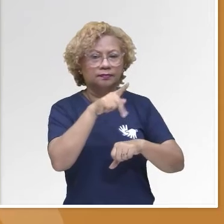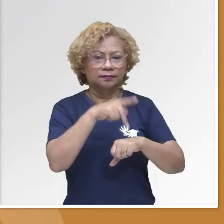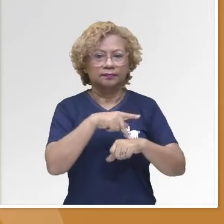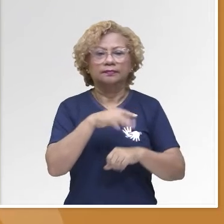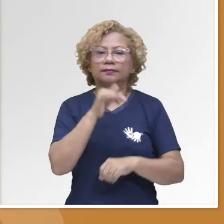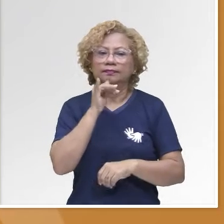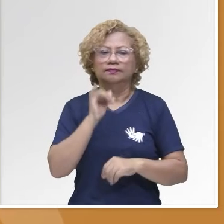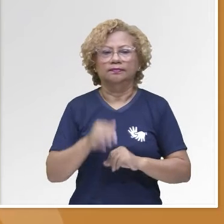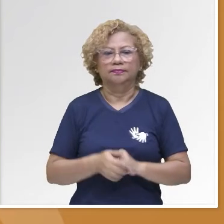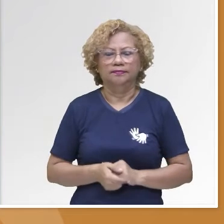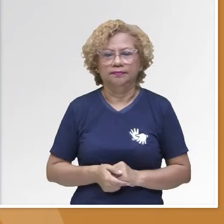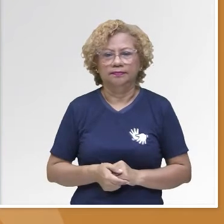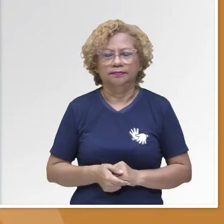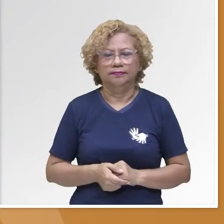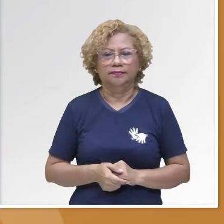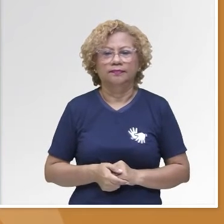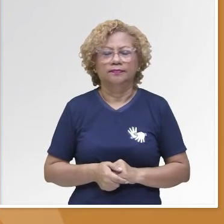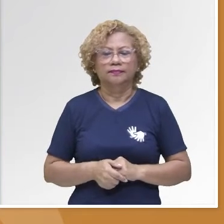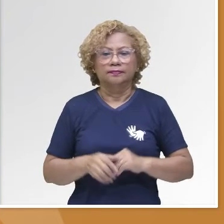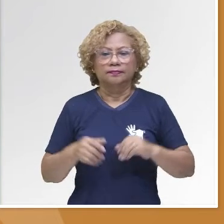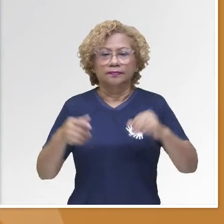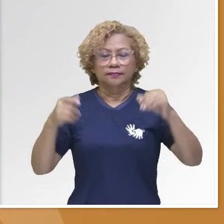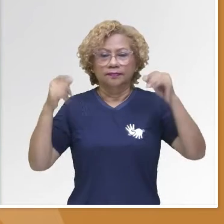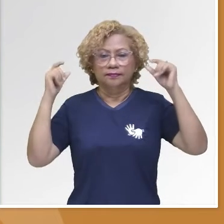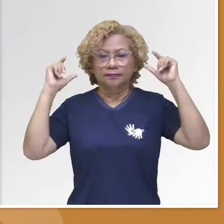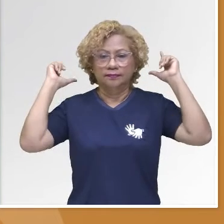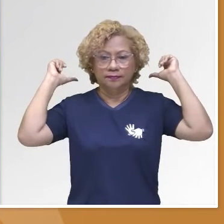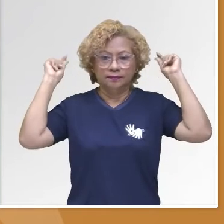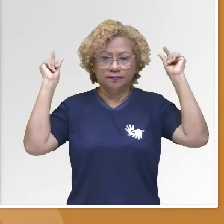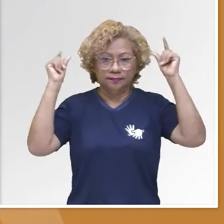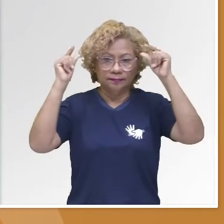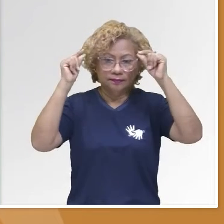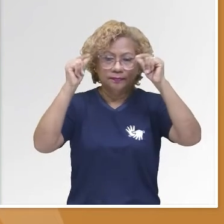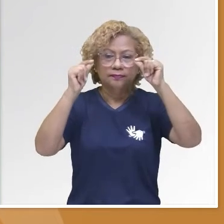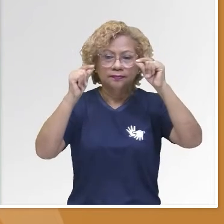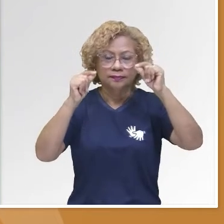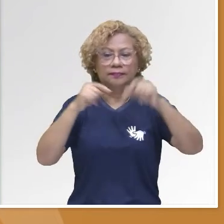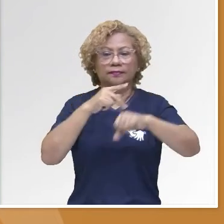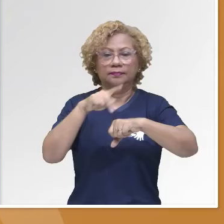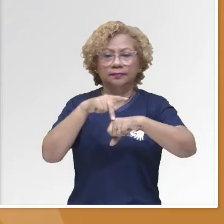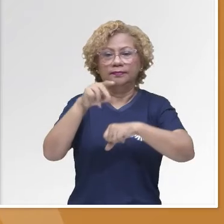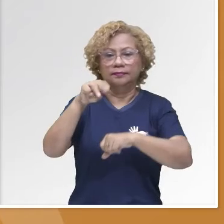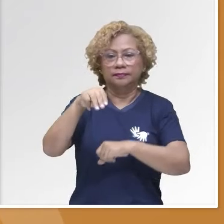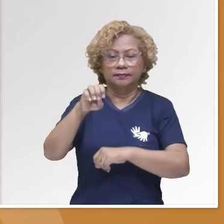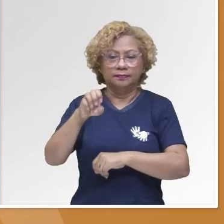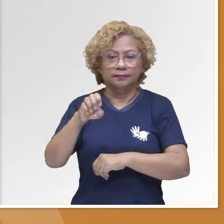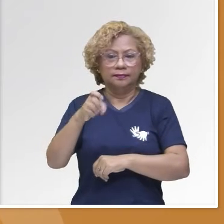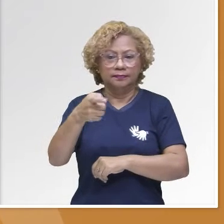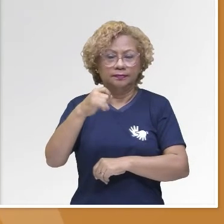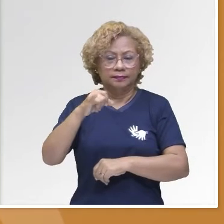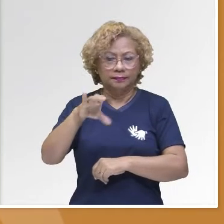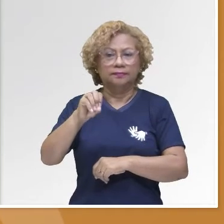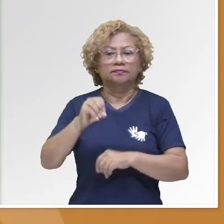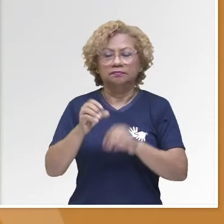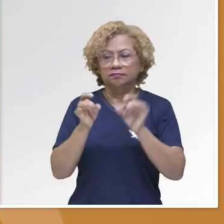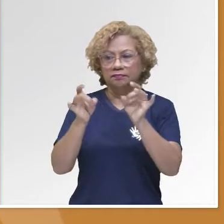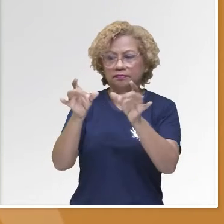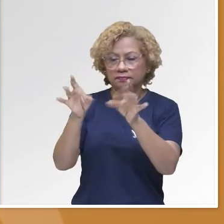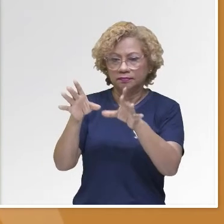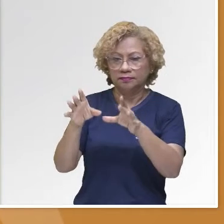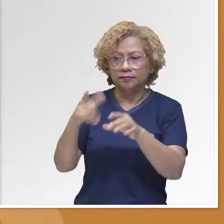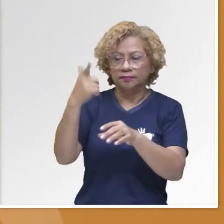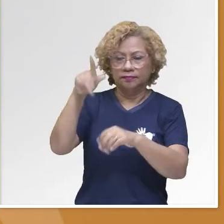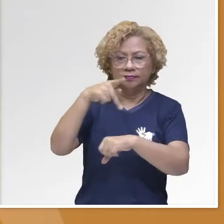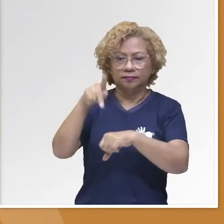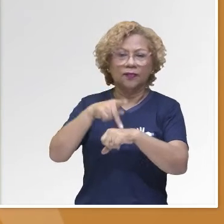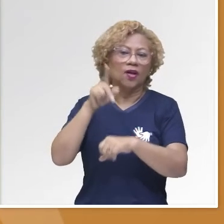exemplo, o México, né, pode vender aí seus produtos para os países que estão próximos, no caso, Estados Unidos,